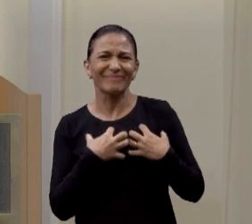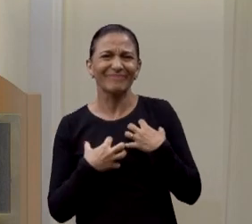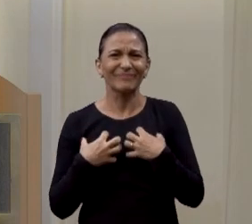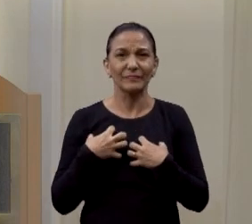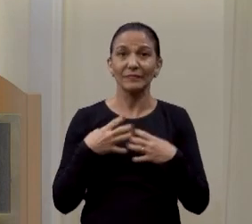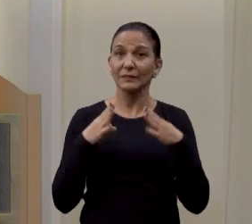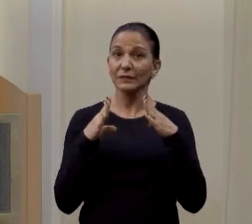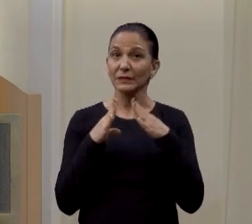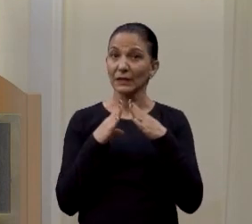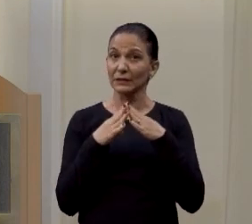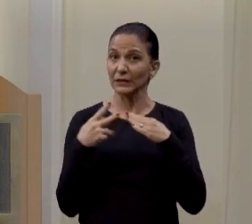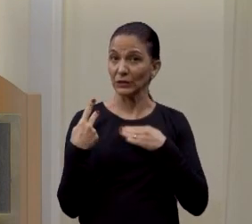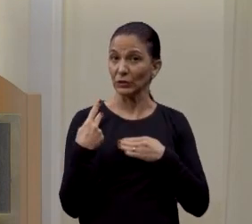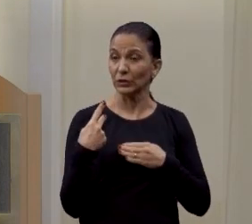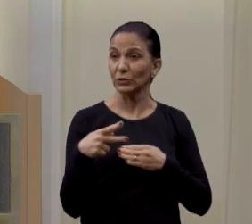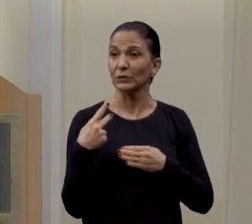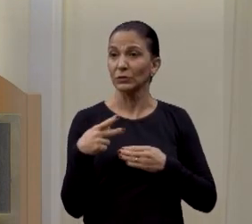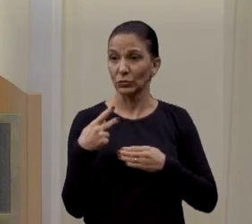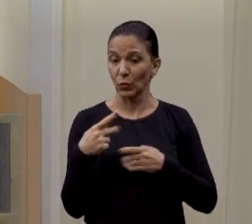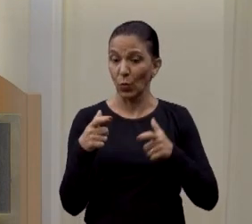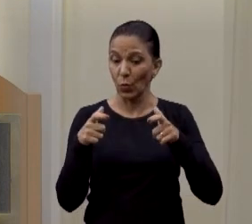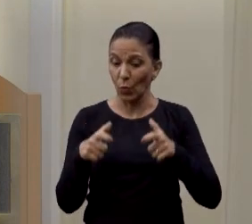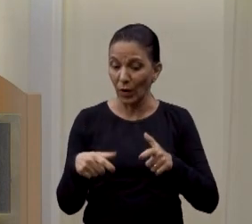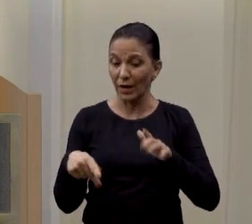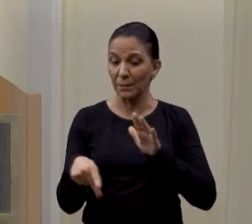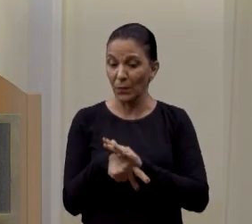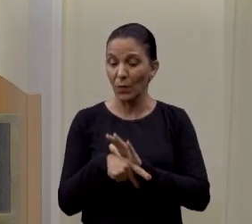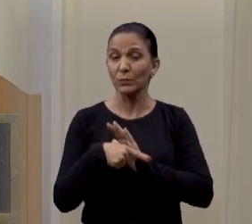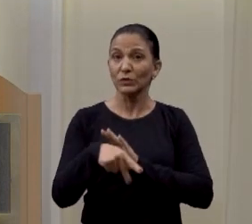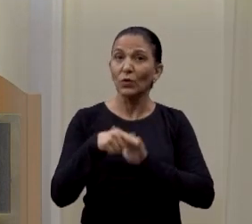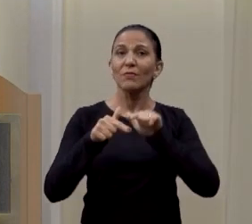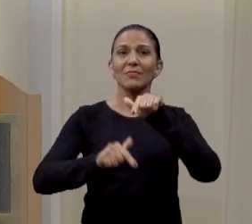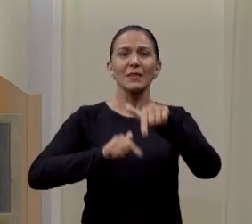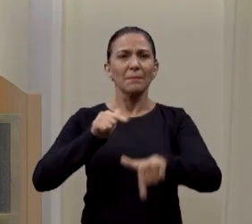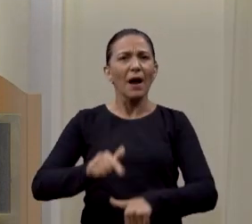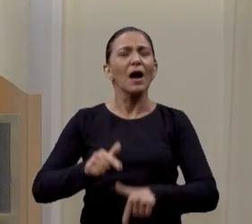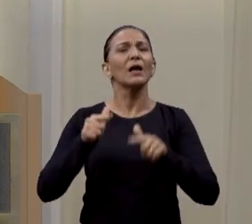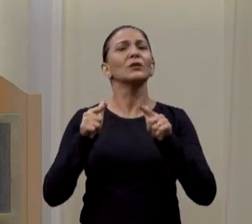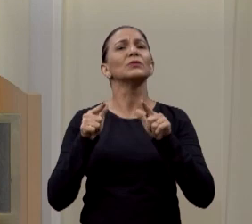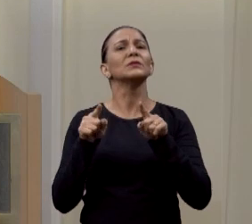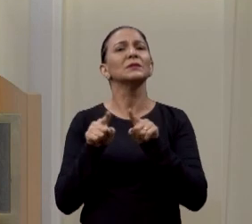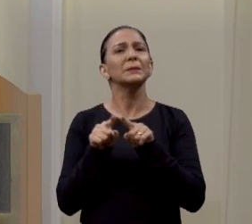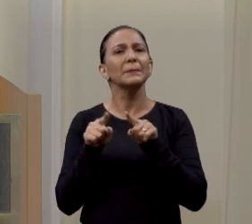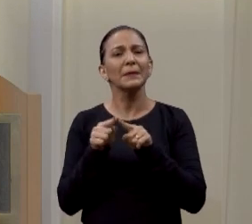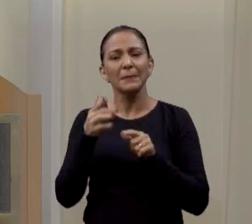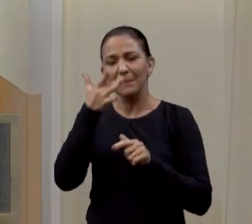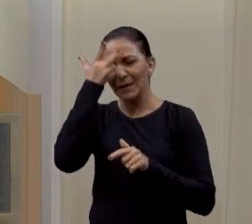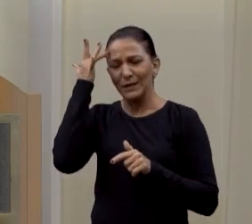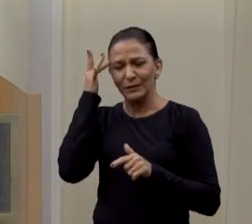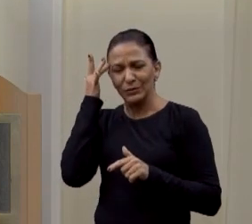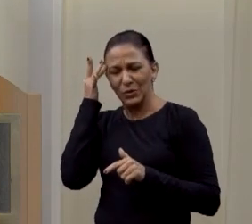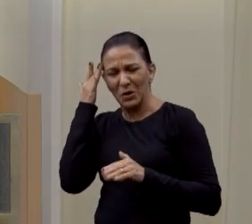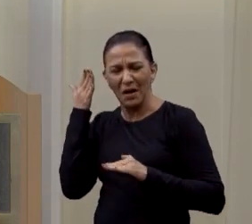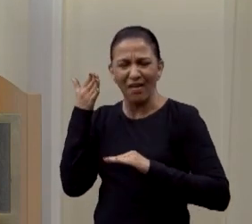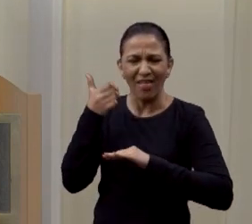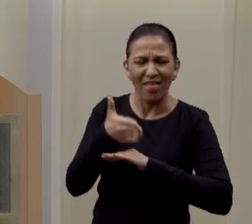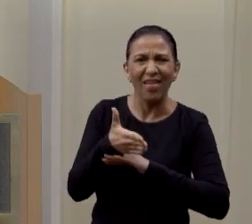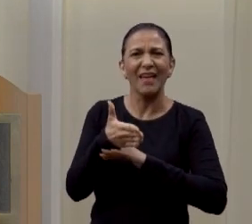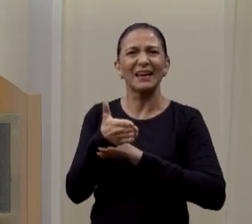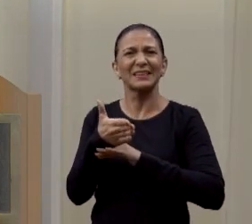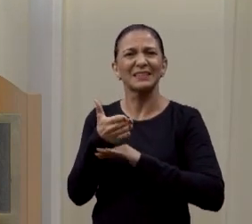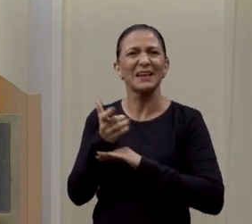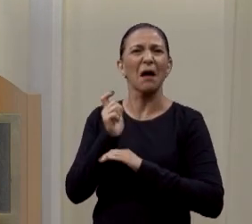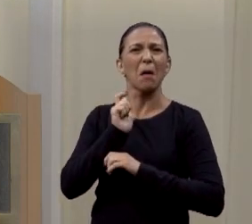está na sua casa, que também é o teu local de trabalho, ter uma ofensiva contra aquilo que você